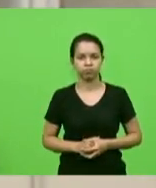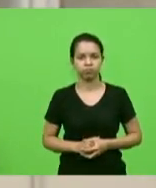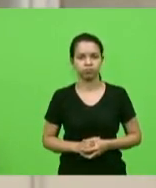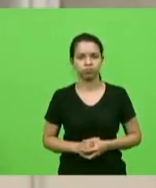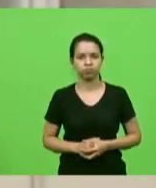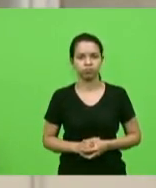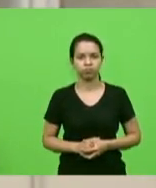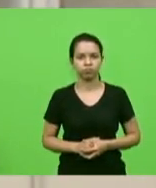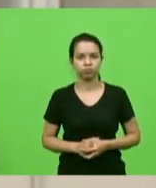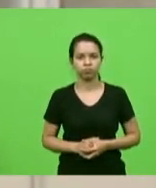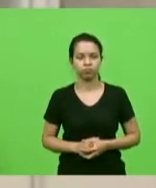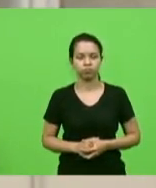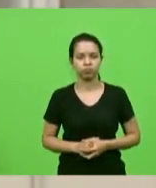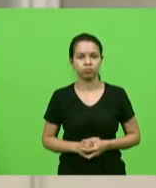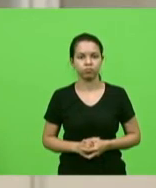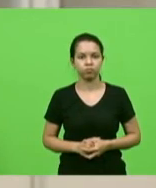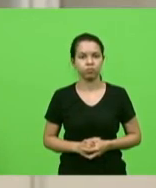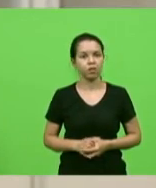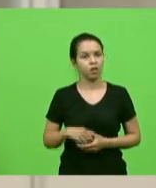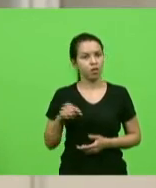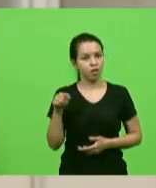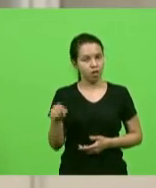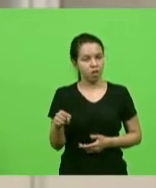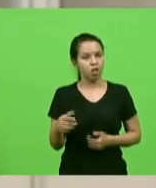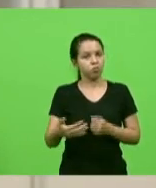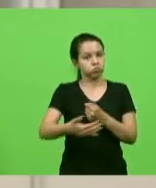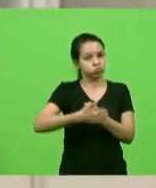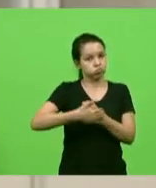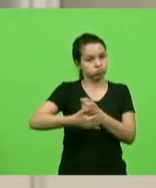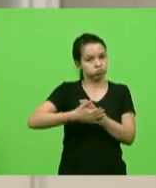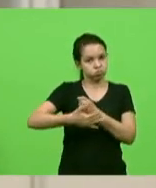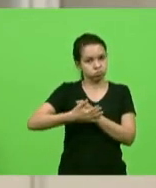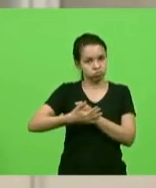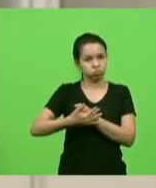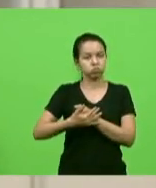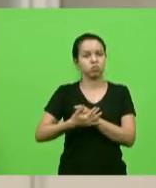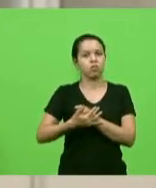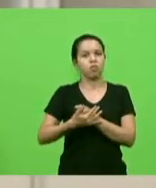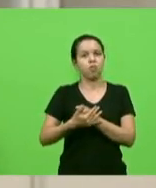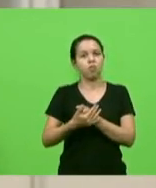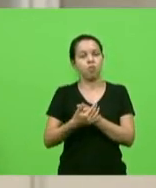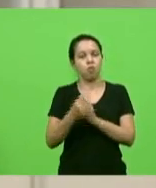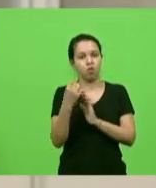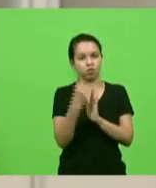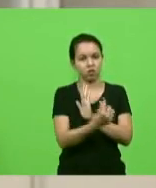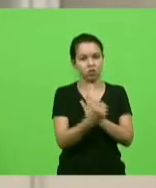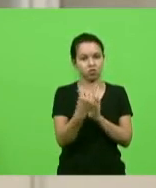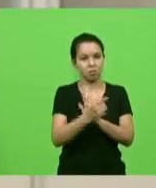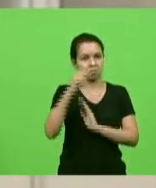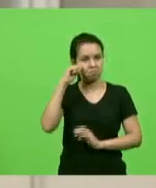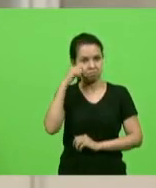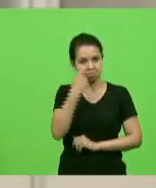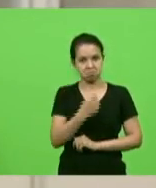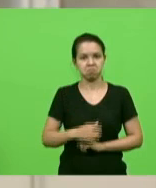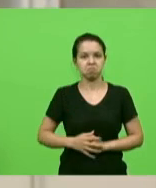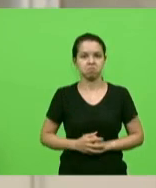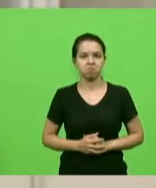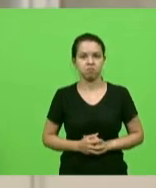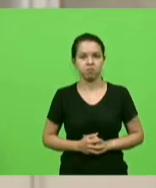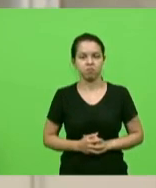E por sinal ao culto a autuação por tarjas pretas de parcela